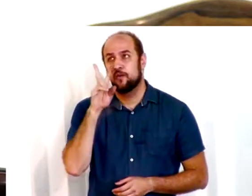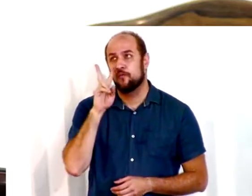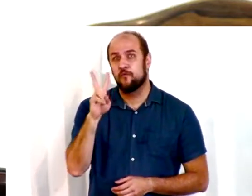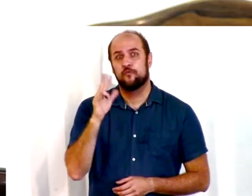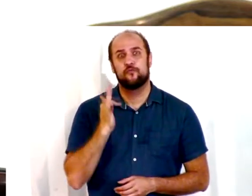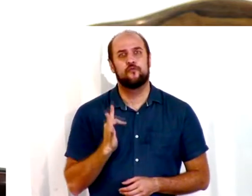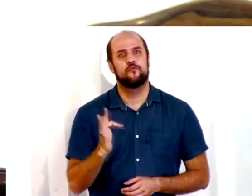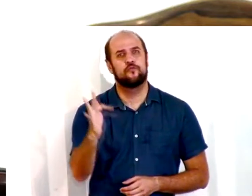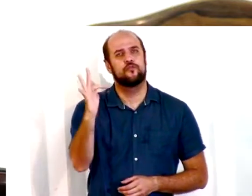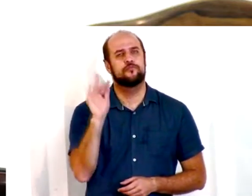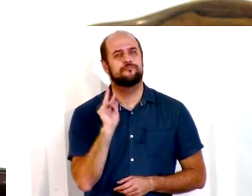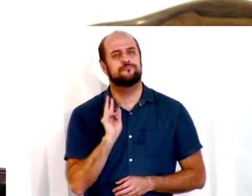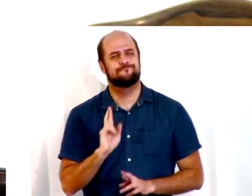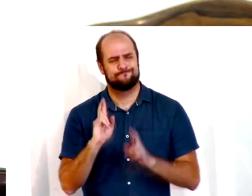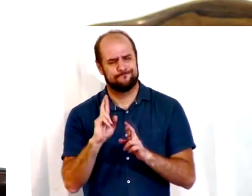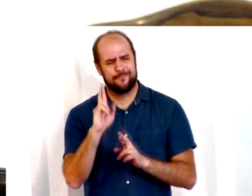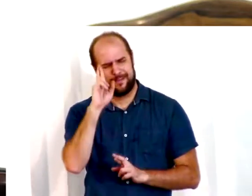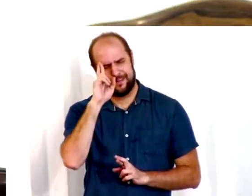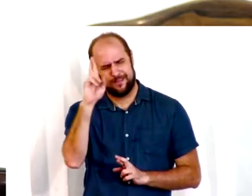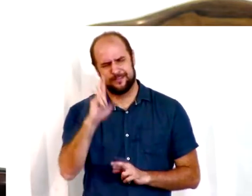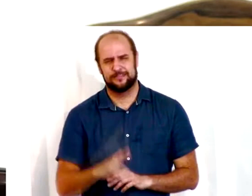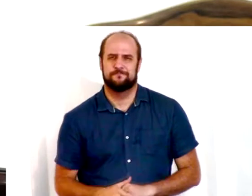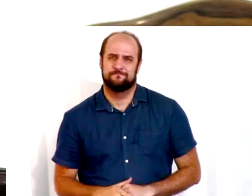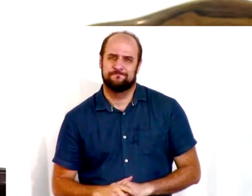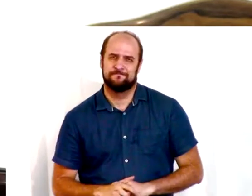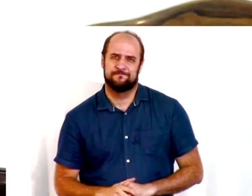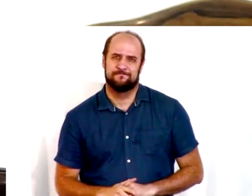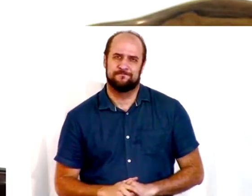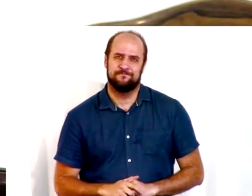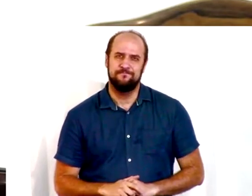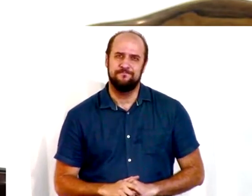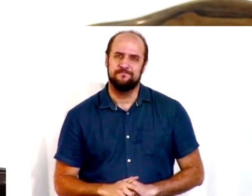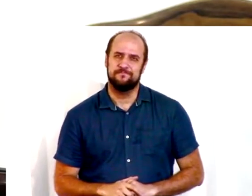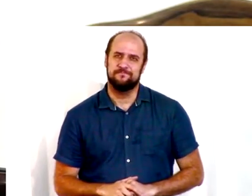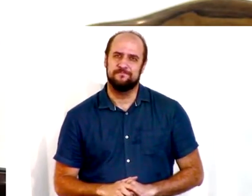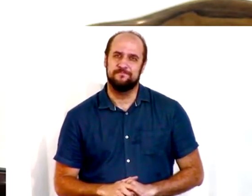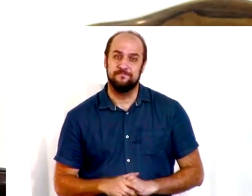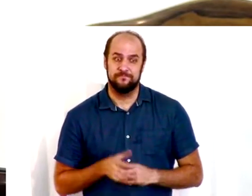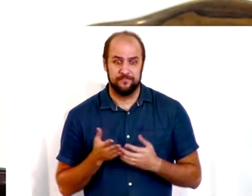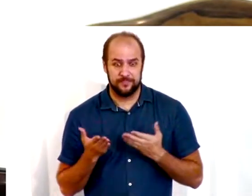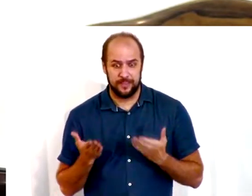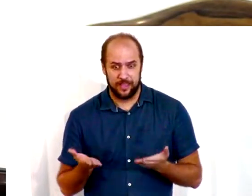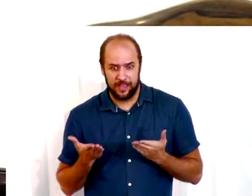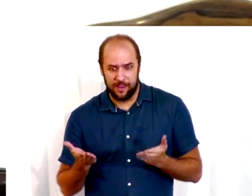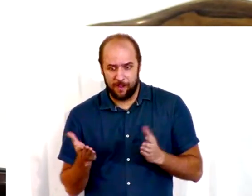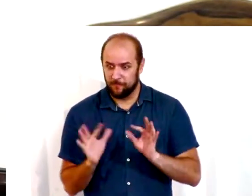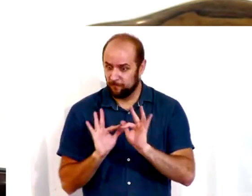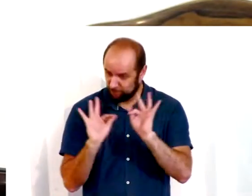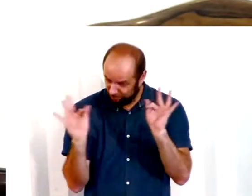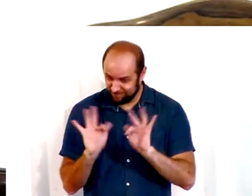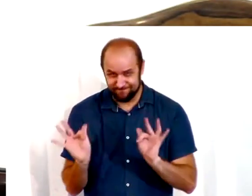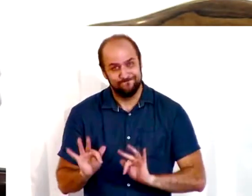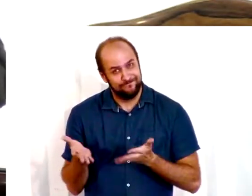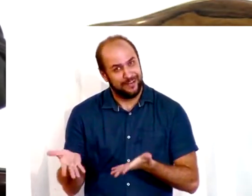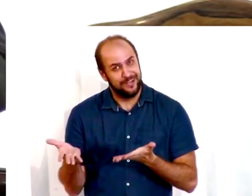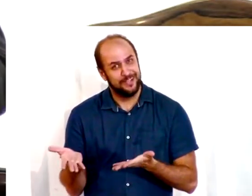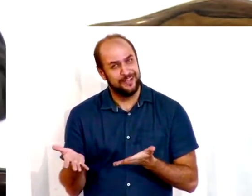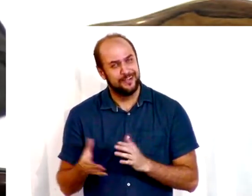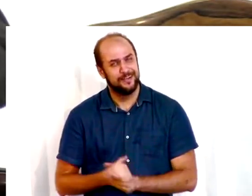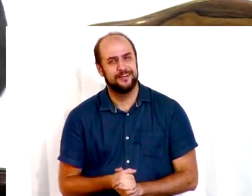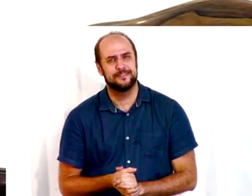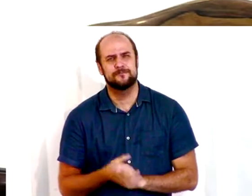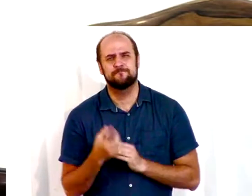futuro na esperança eterna do Senhor. E isso é contentamento, porque